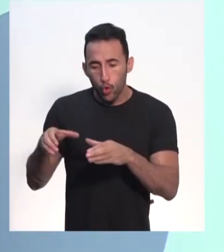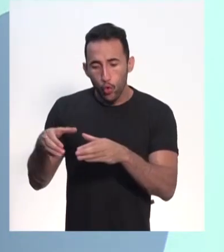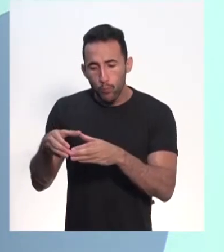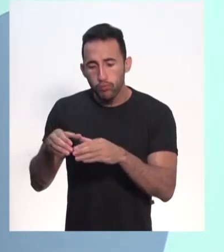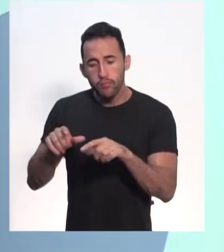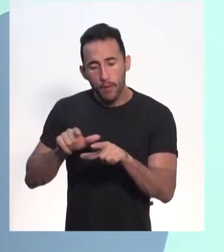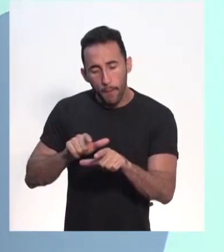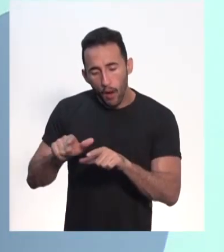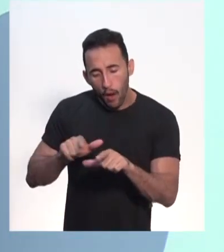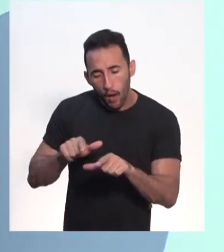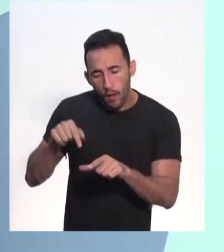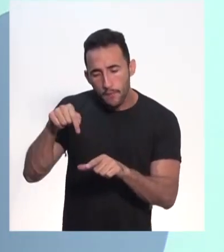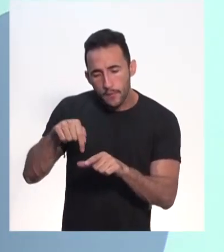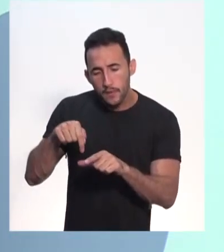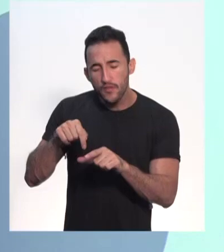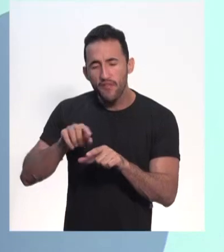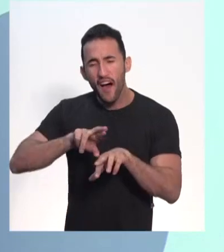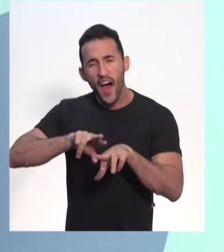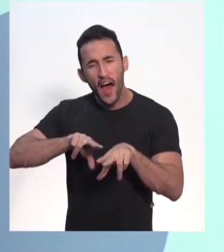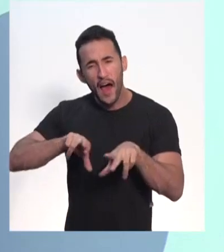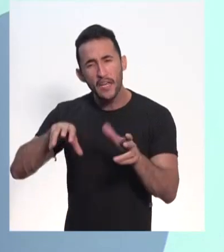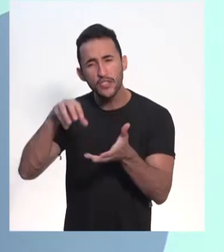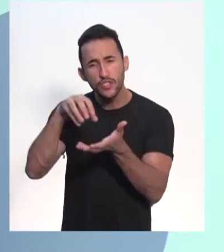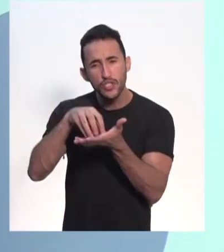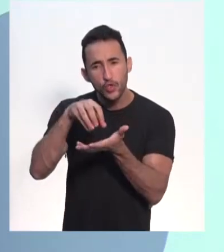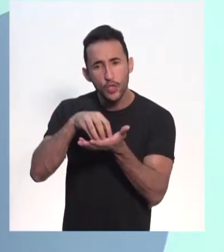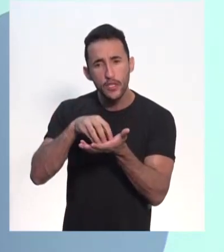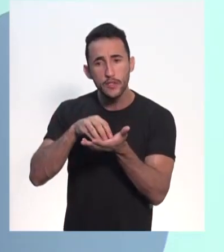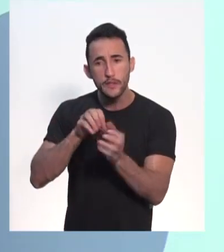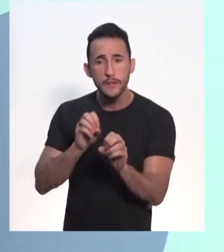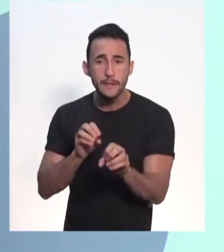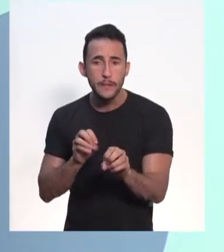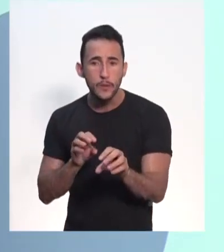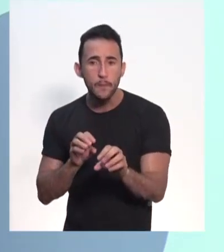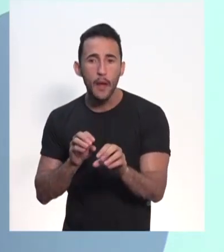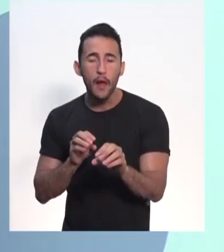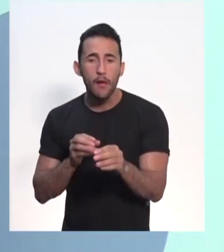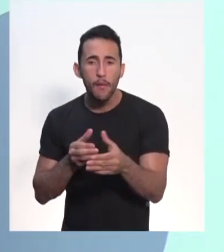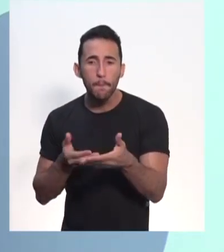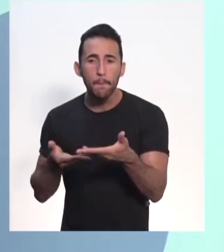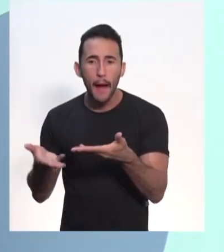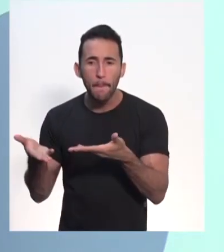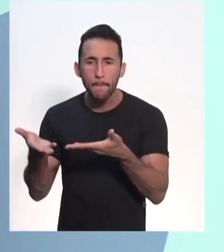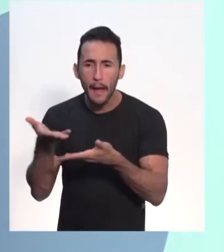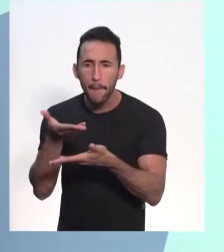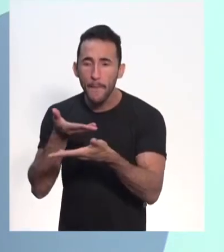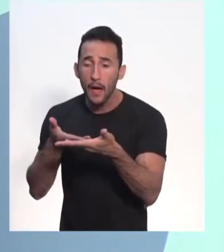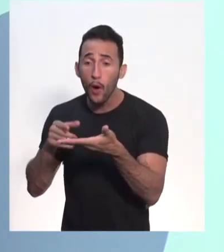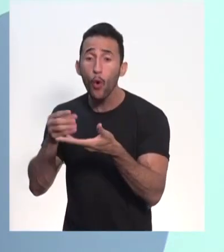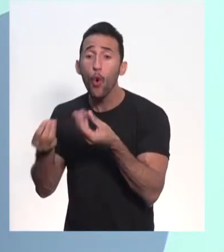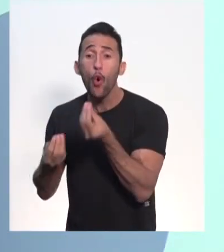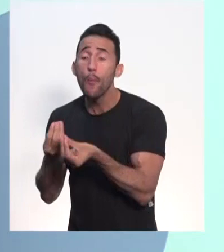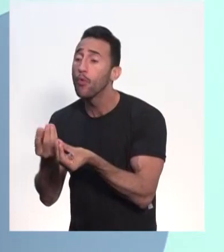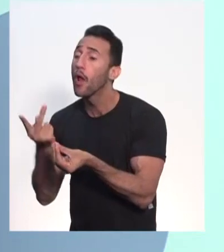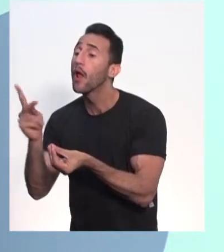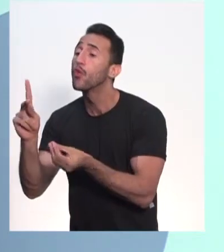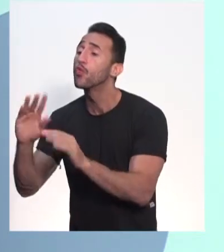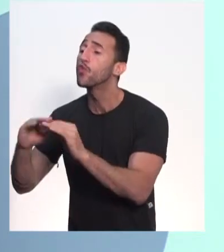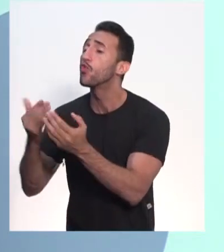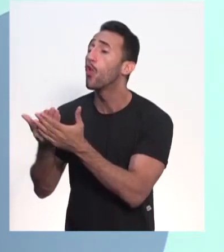ajudar os professores que vão chegando, mas a gente deixa aqui sempre um lembrete. Tá? A gente